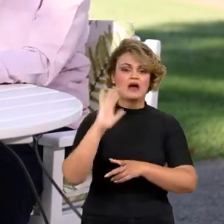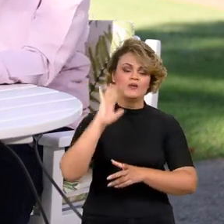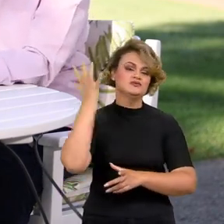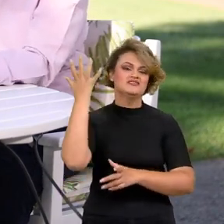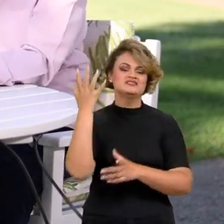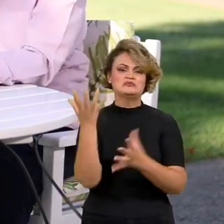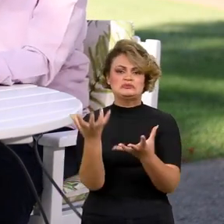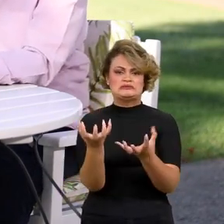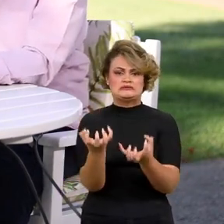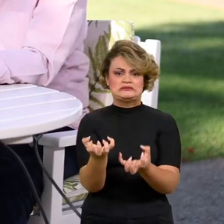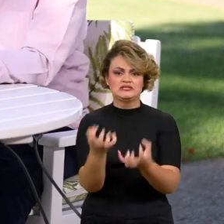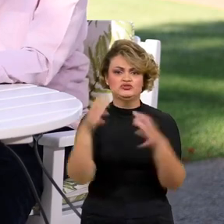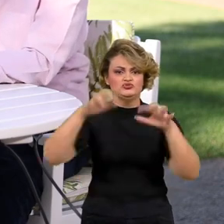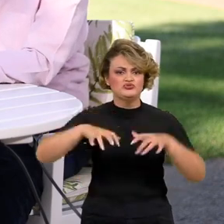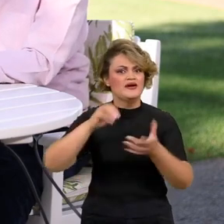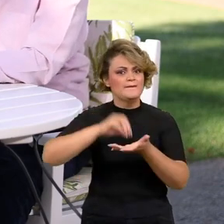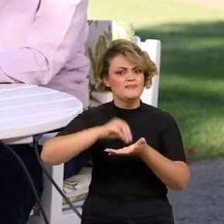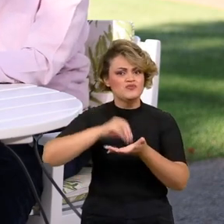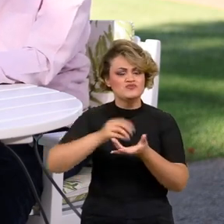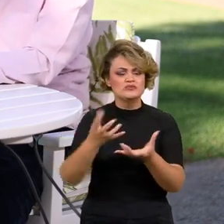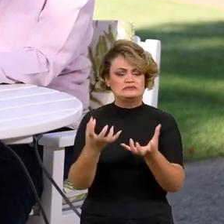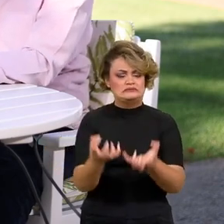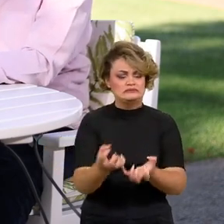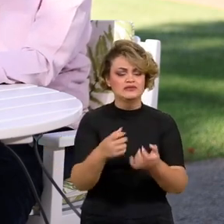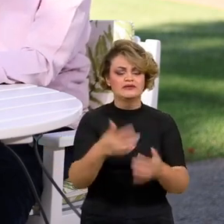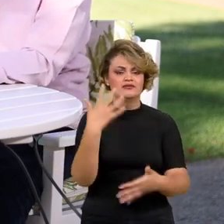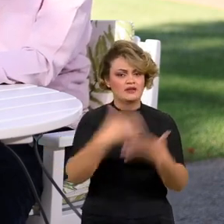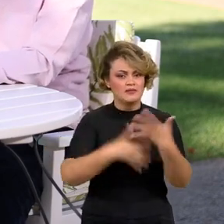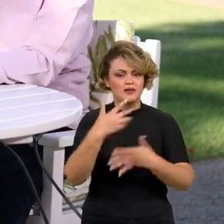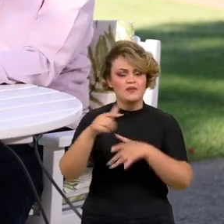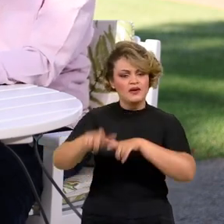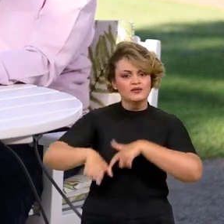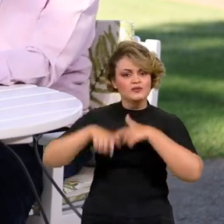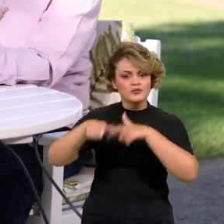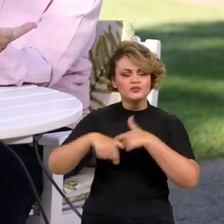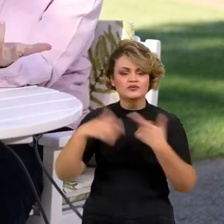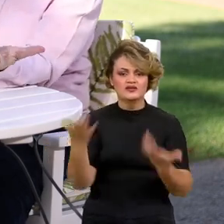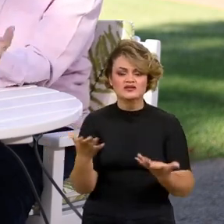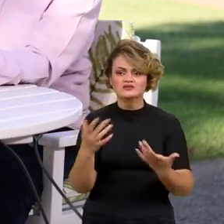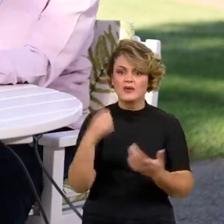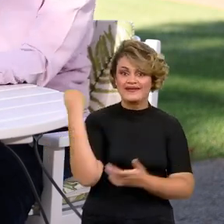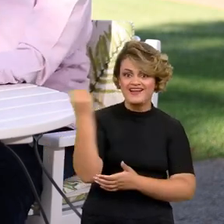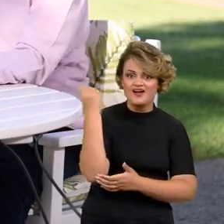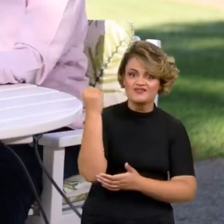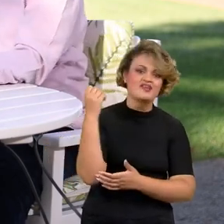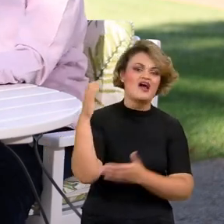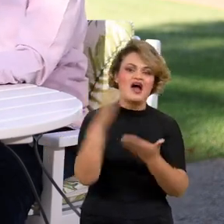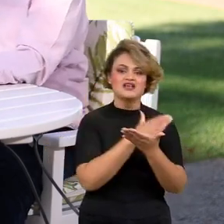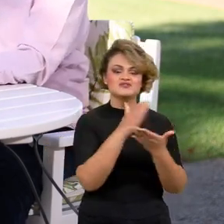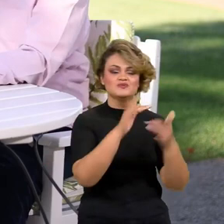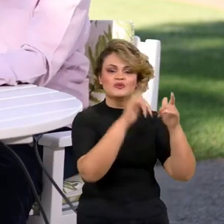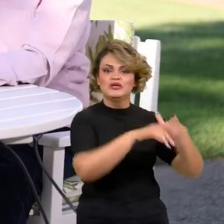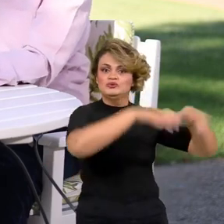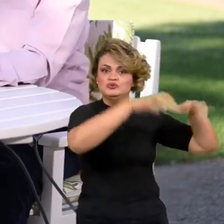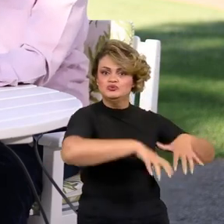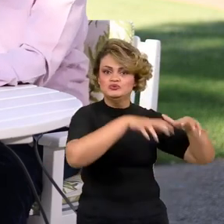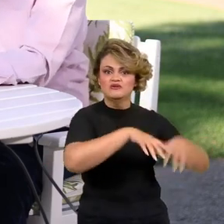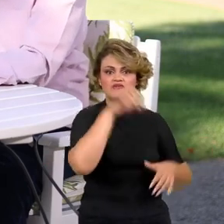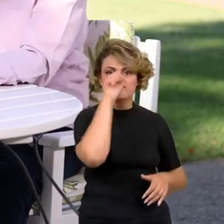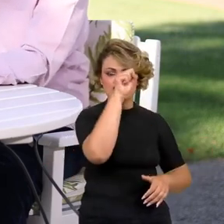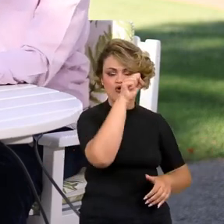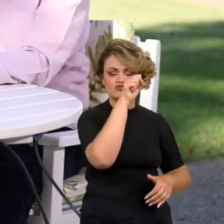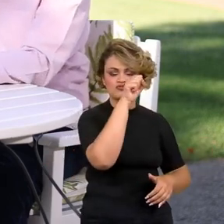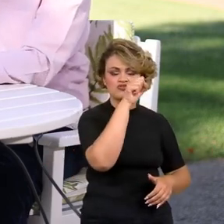área e áreas do estado que prejudicaram muito agricultura lá né quer dizer então são extremos né quer dizer muita falta da água demais que de causando